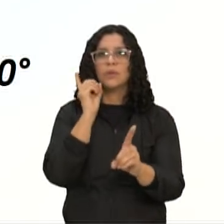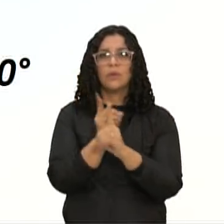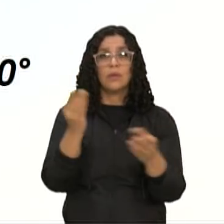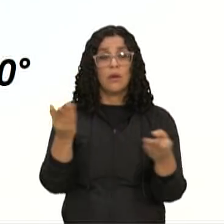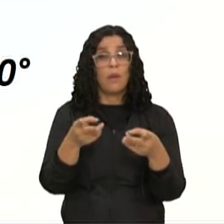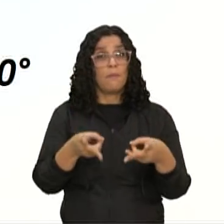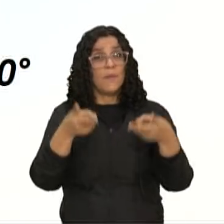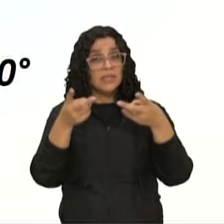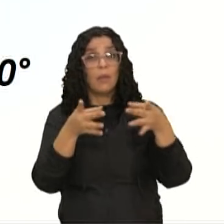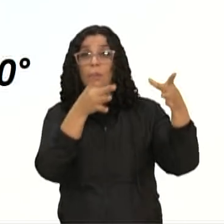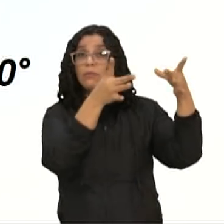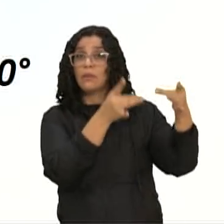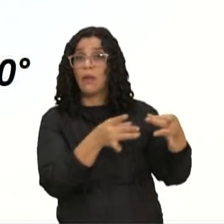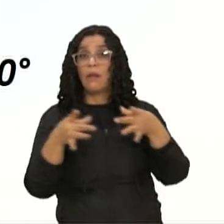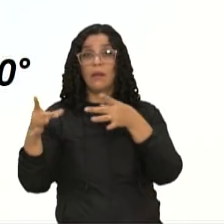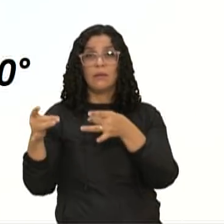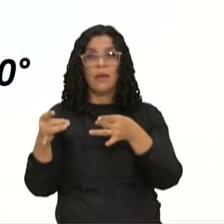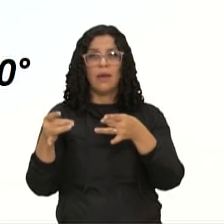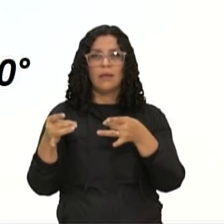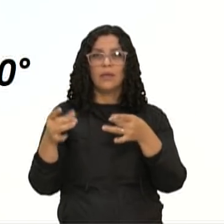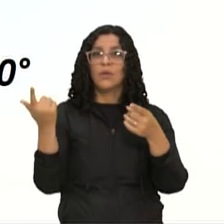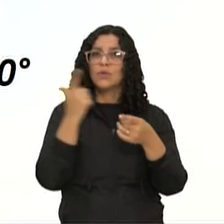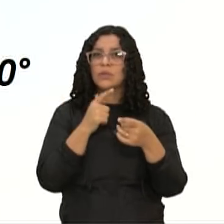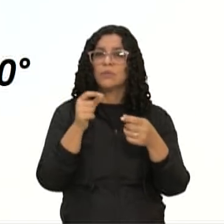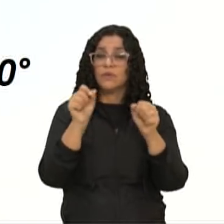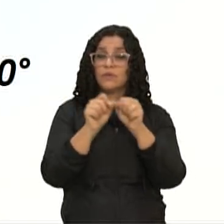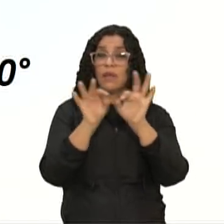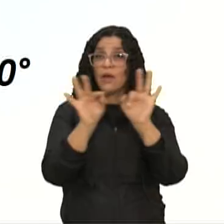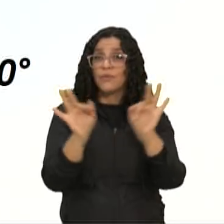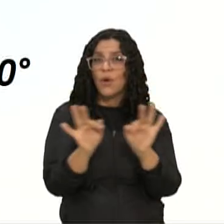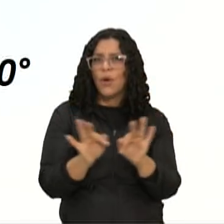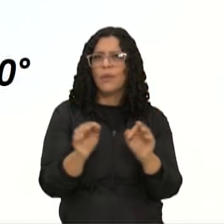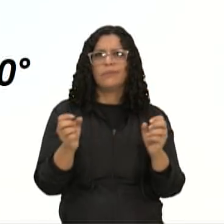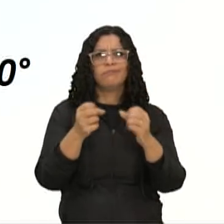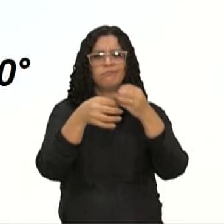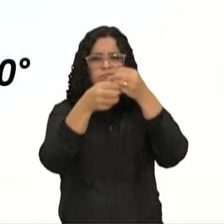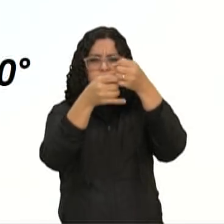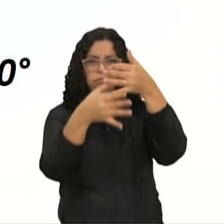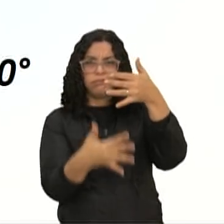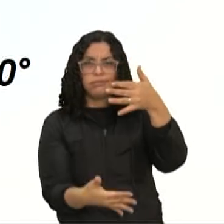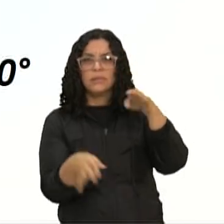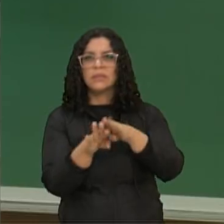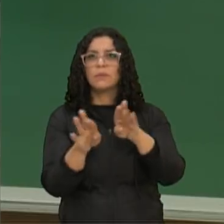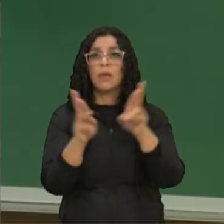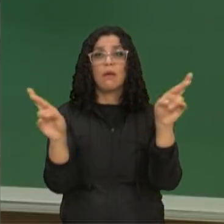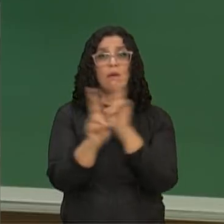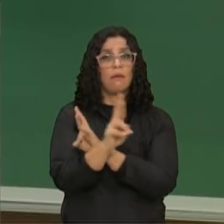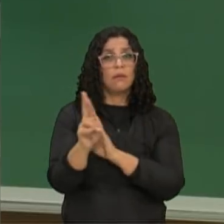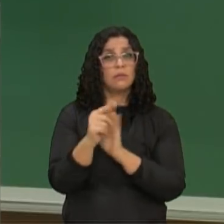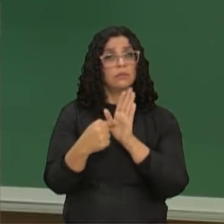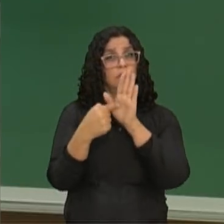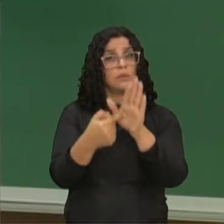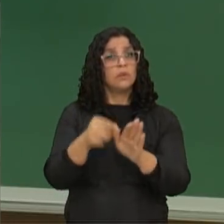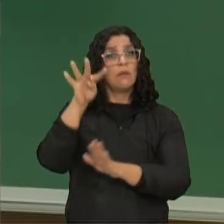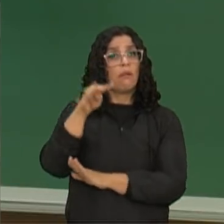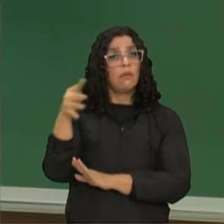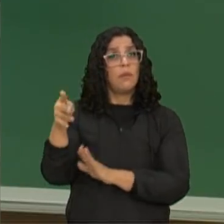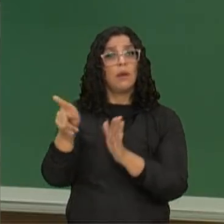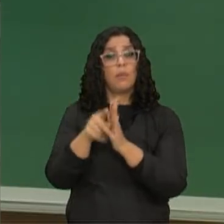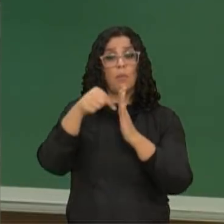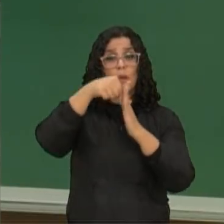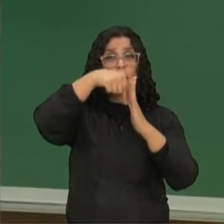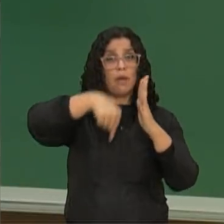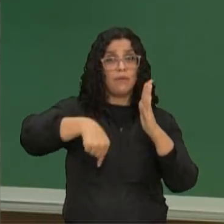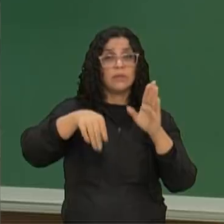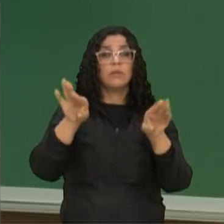que são dois detalhes que conseguimos evoluir ao longo dessa questão, trabalhando aqui dentro dessa correspondência do índice de